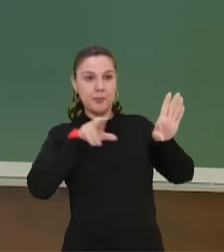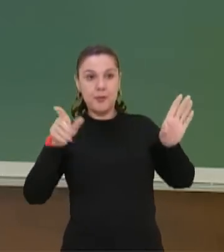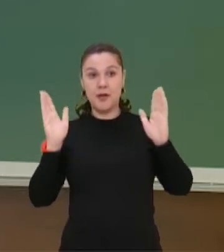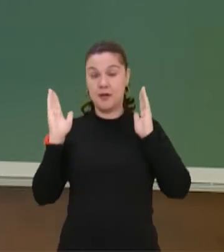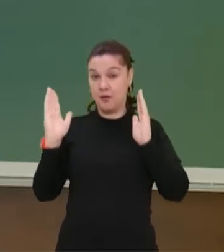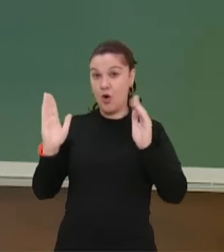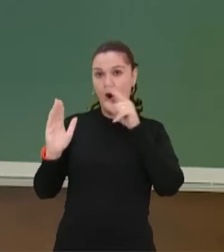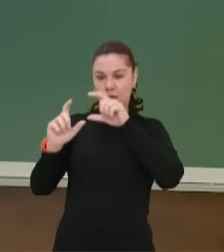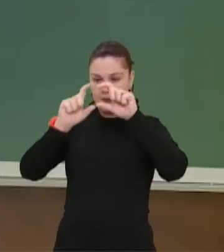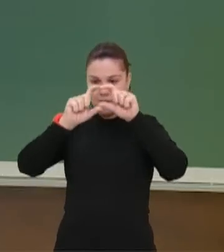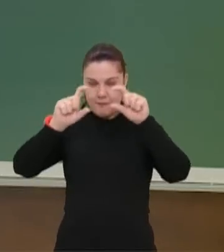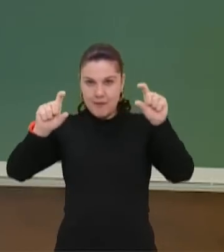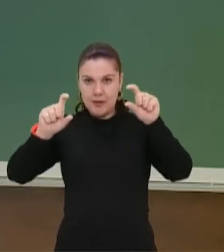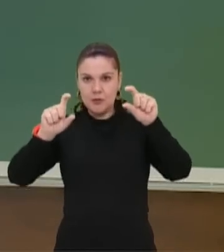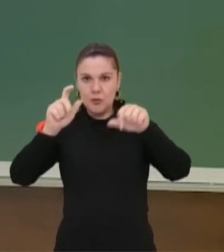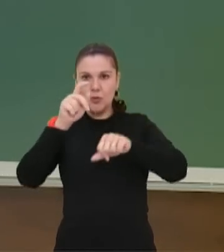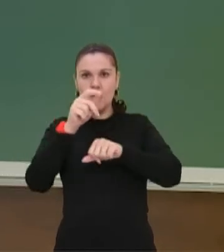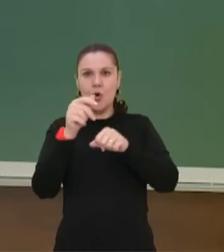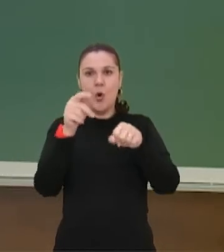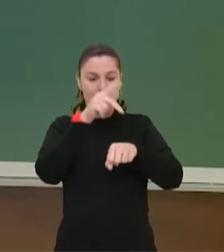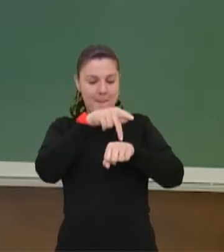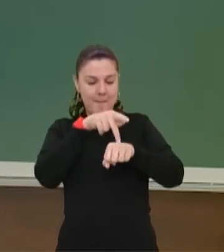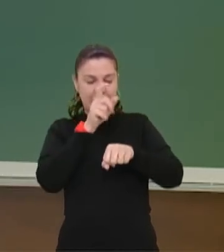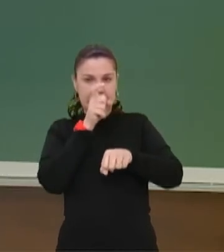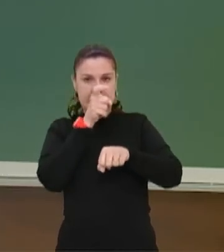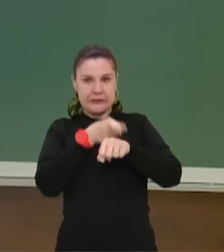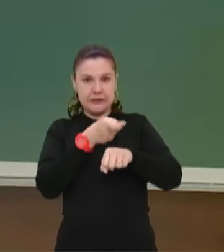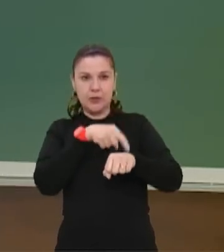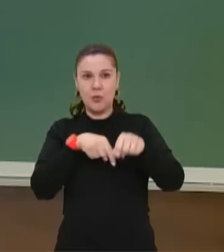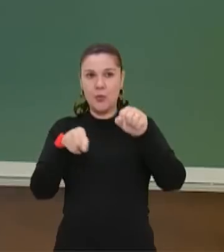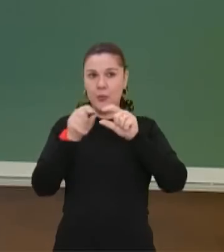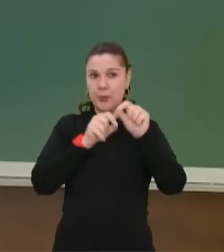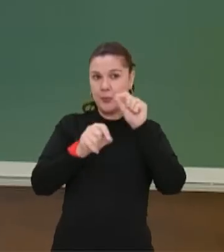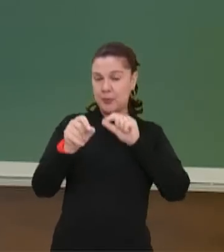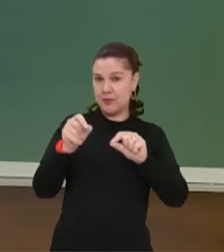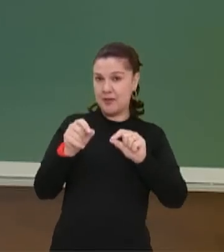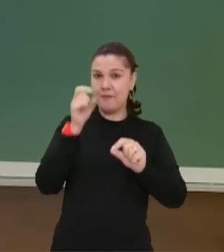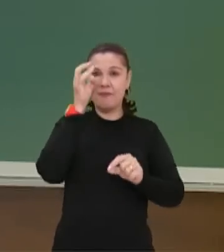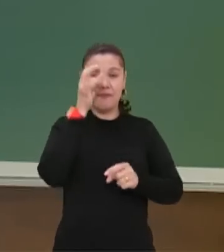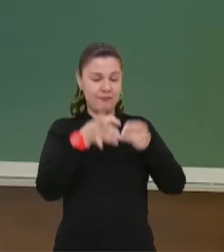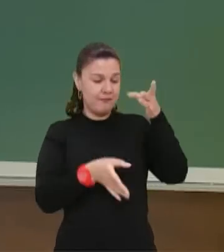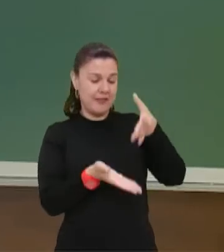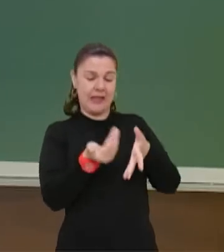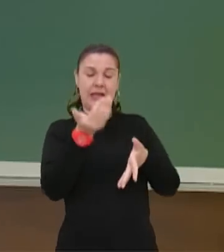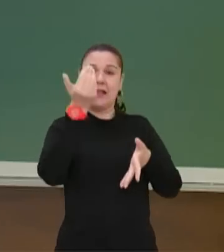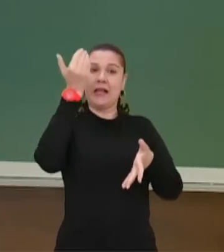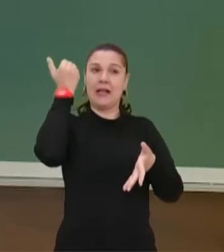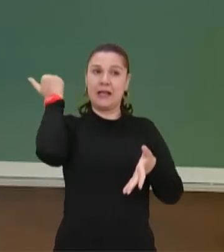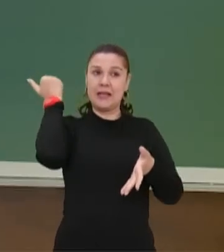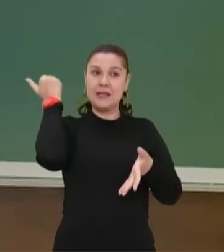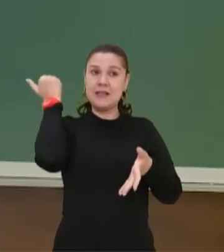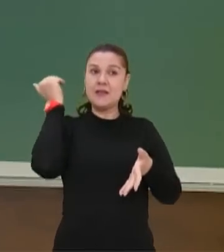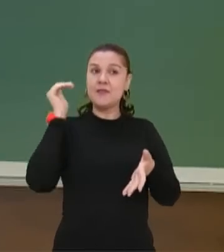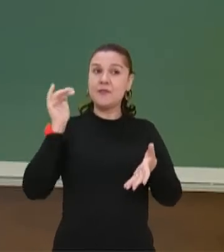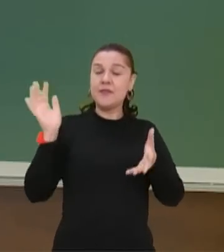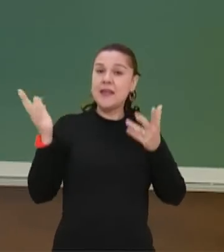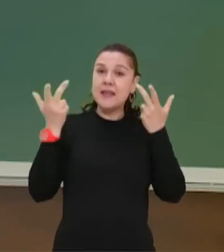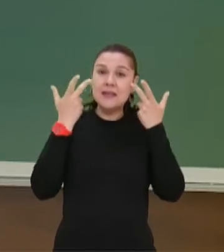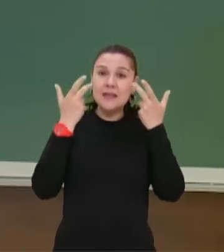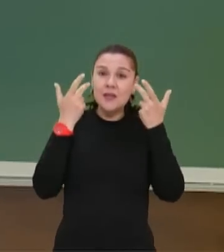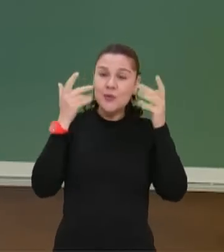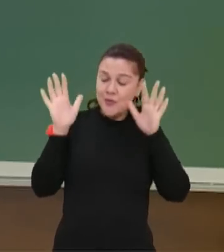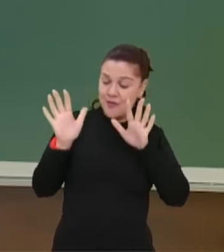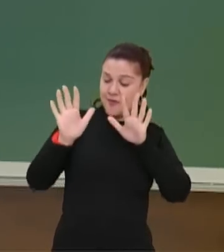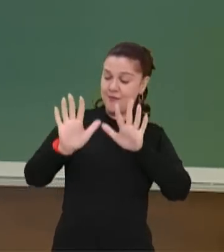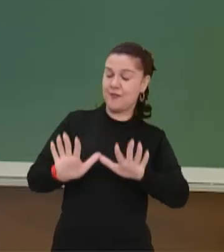nas rochas sedimentares. Então, os fósseis são aqueles restos e vestígios de seres que viveram há milhares de anos e que naturalmente eles